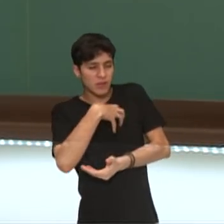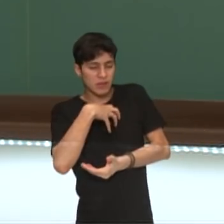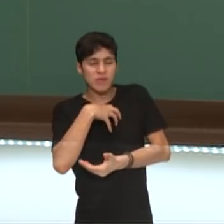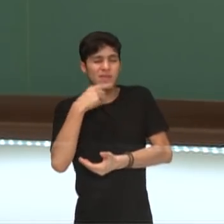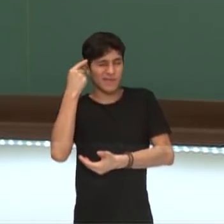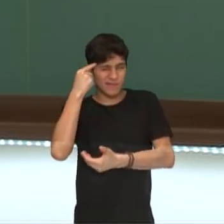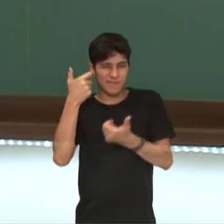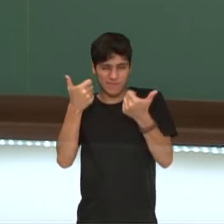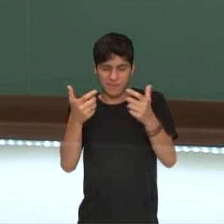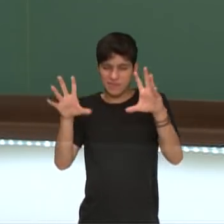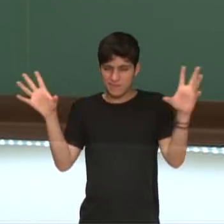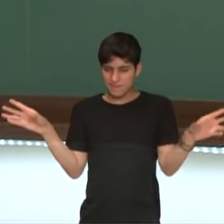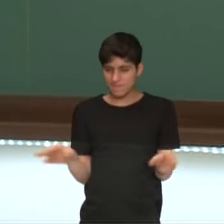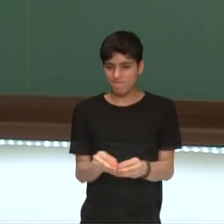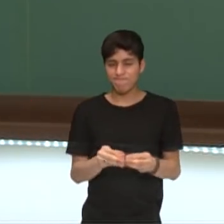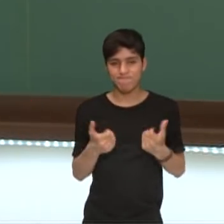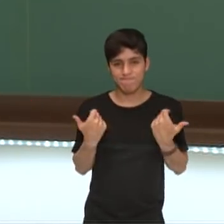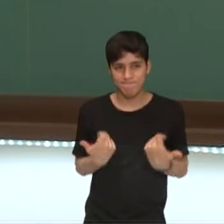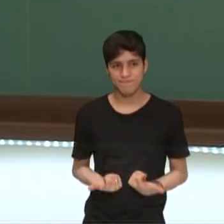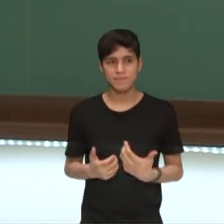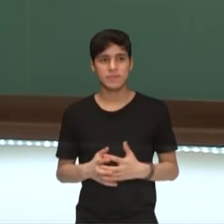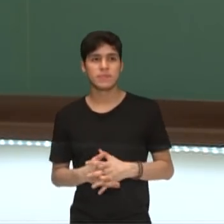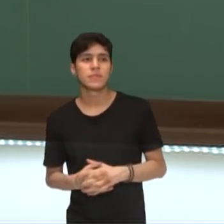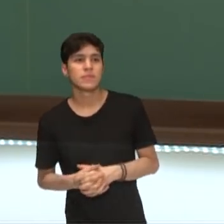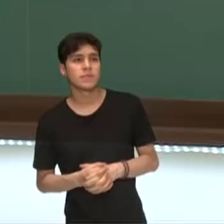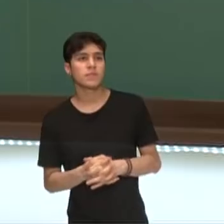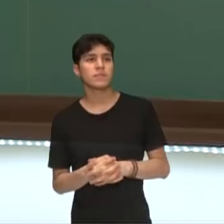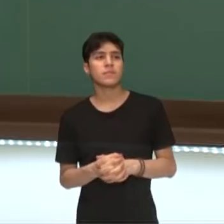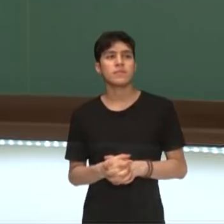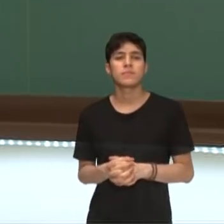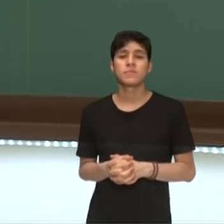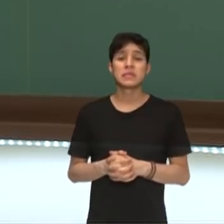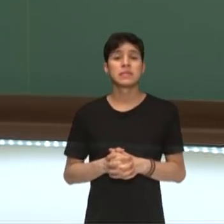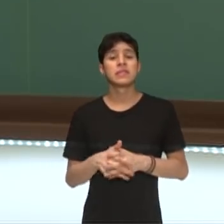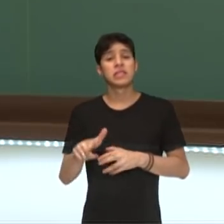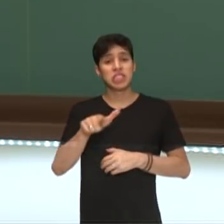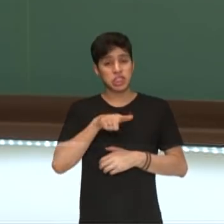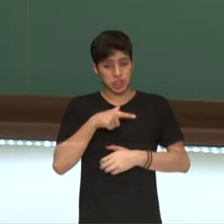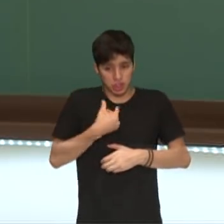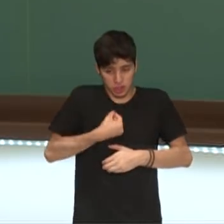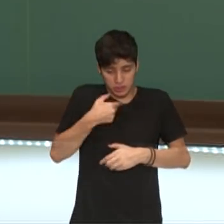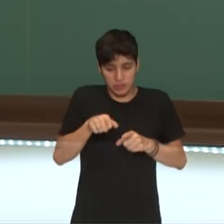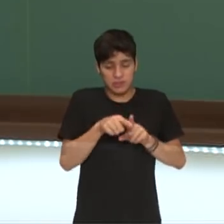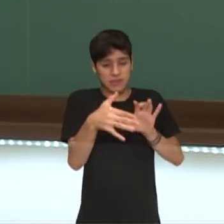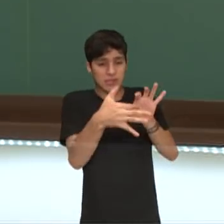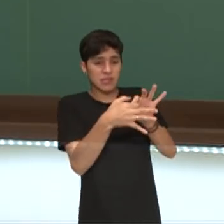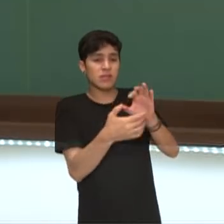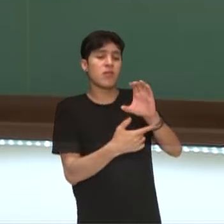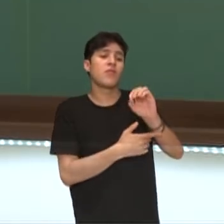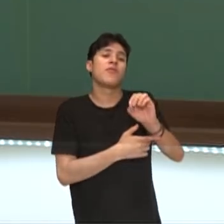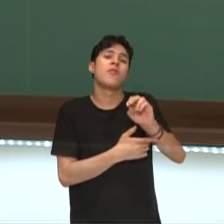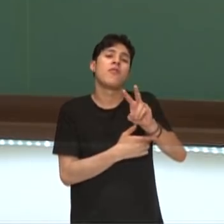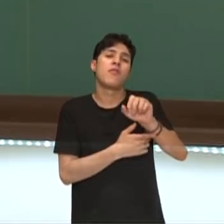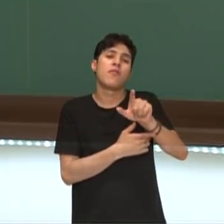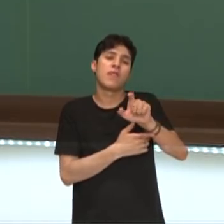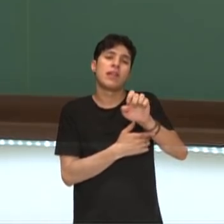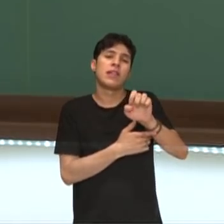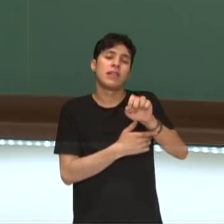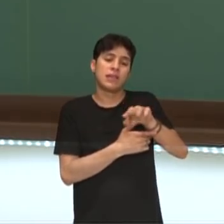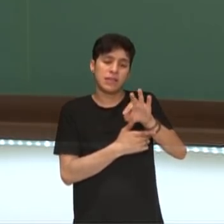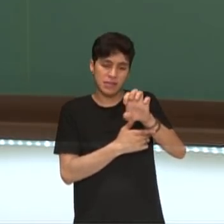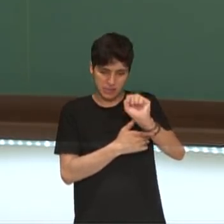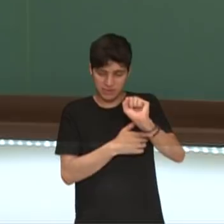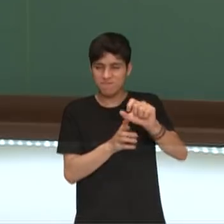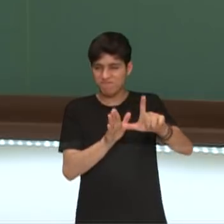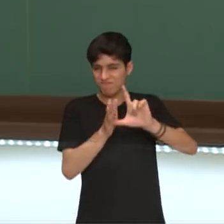dispensa explicações, que é exatamente a mesma coisa. Beleza? Existe também as ligações covalentes, como a gente falou no início ali, tá,